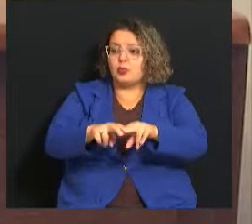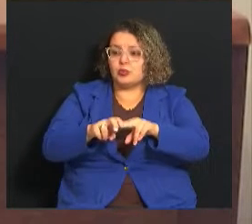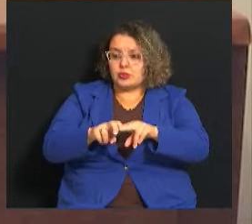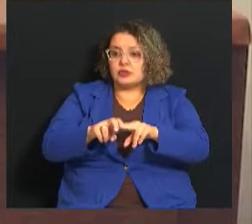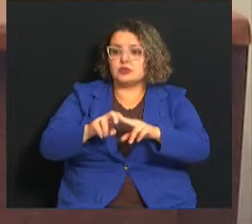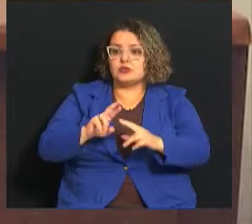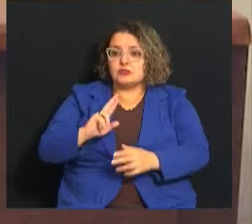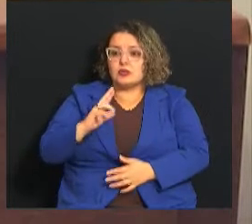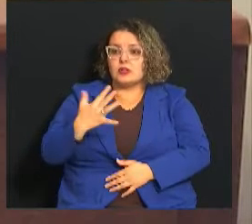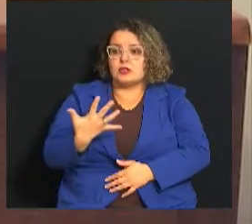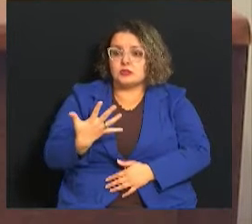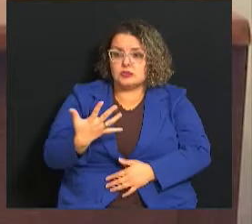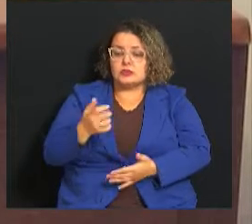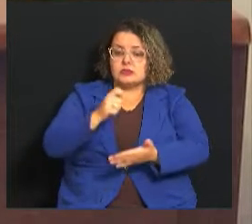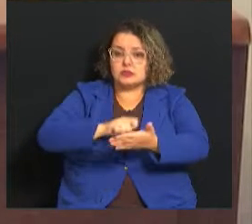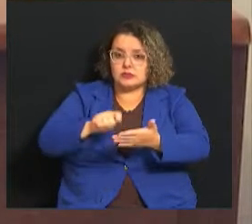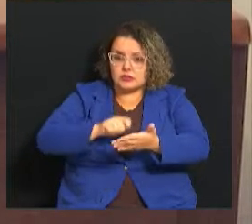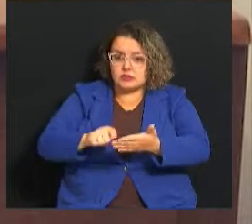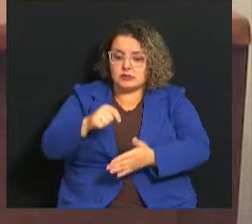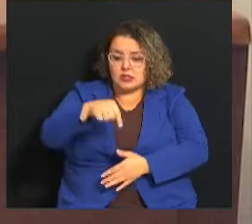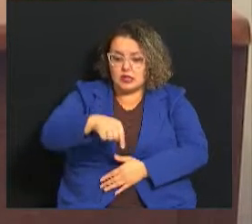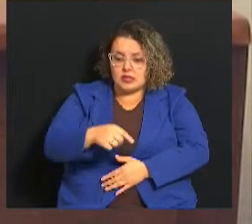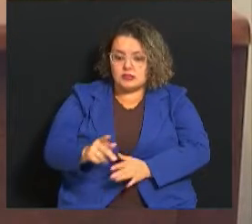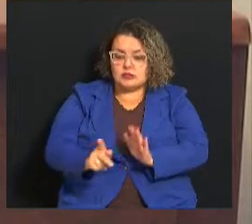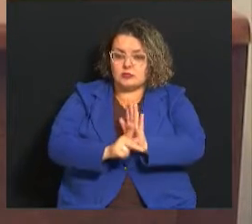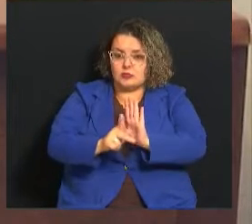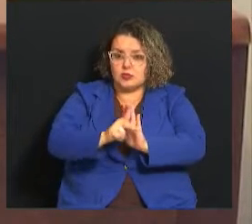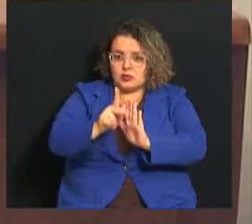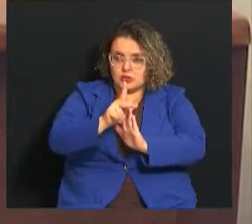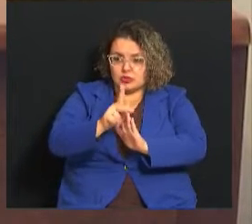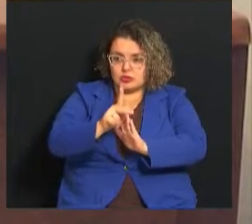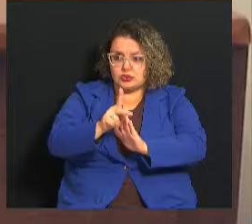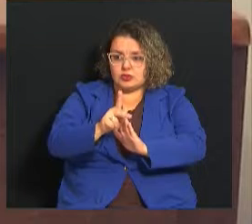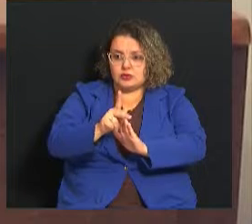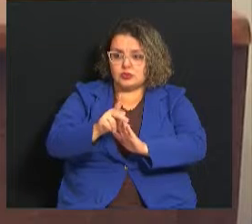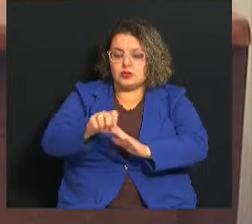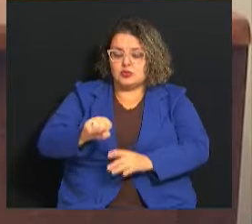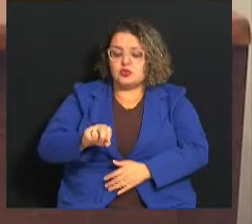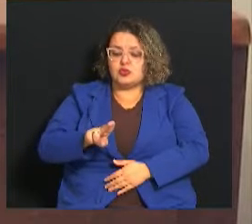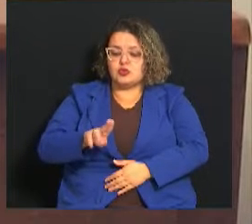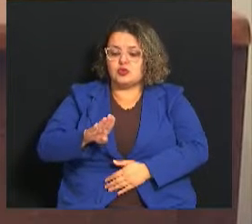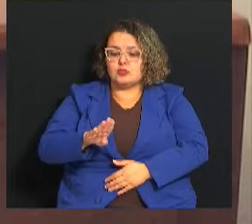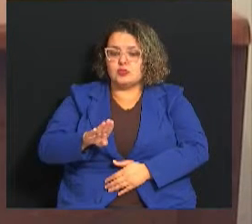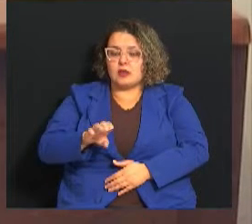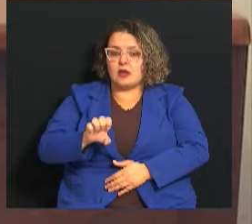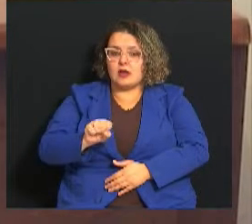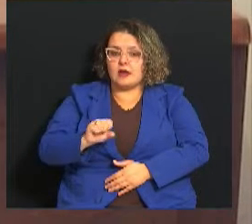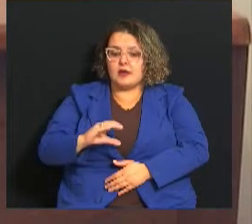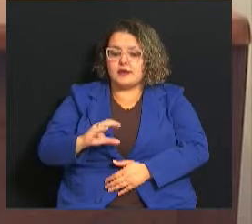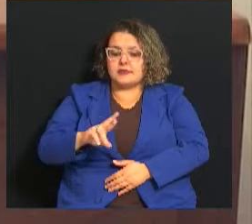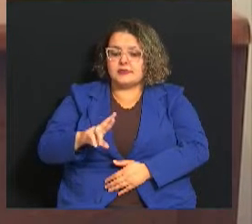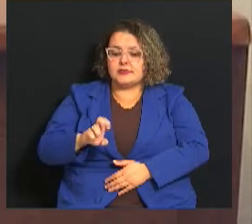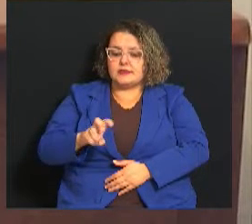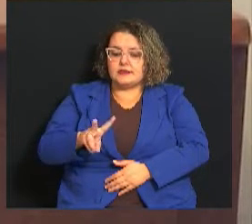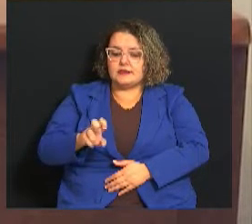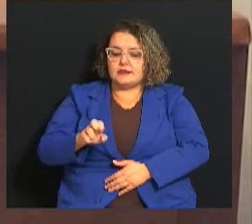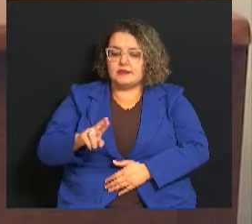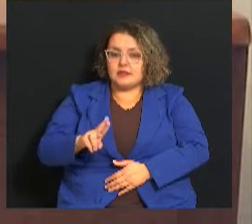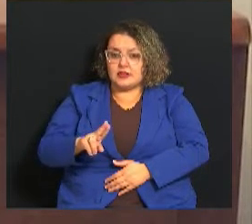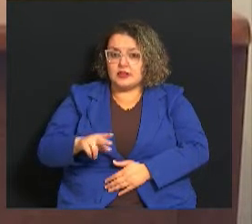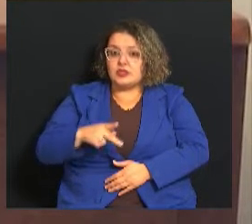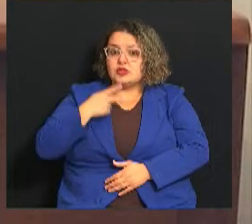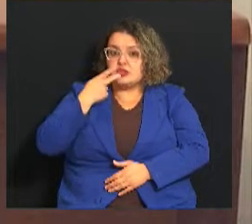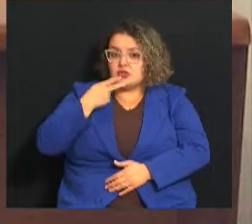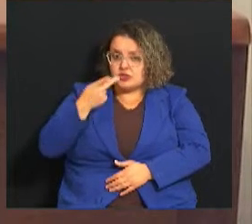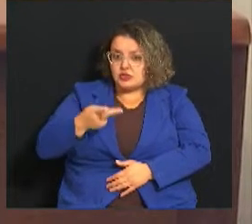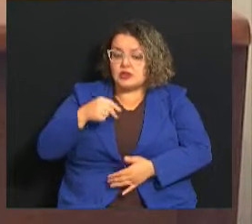resolvi assinar esse projeto, subscrever. Dizer que a luta da população